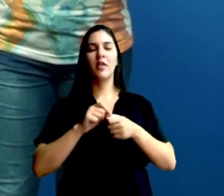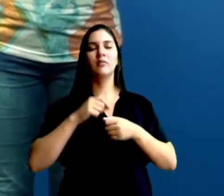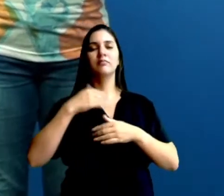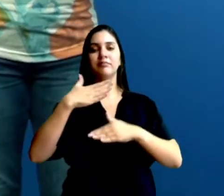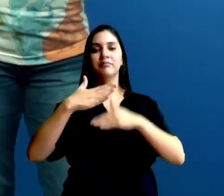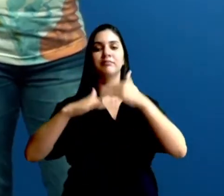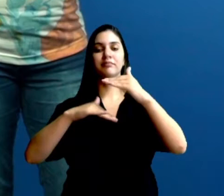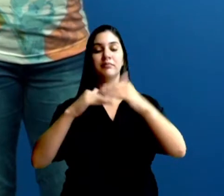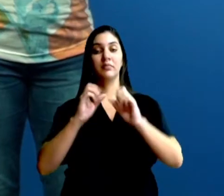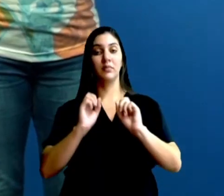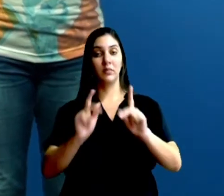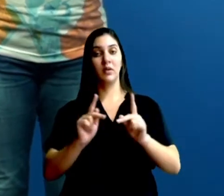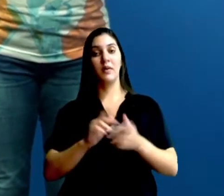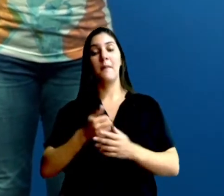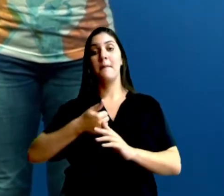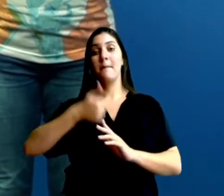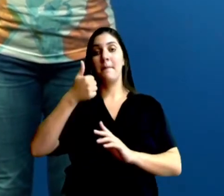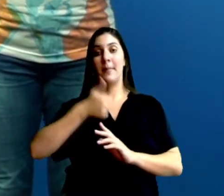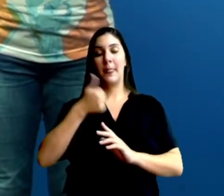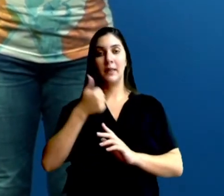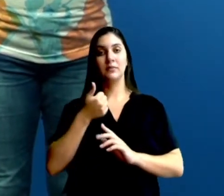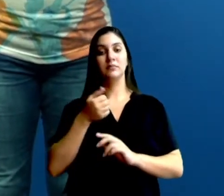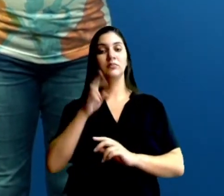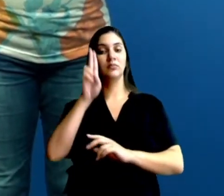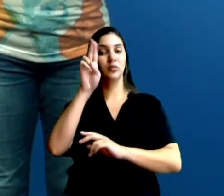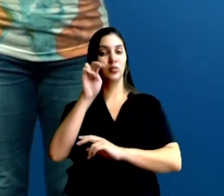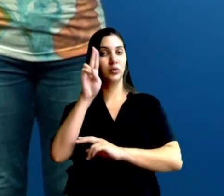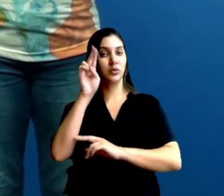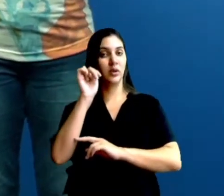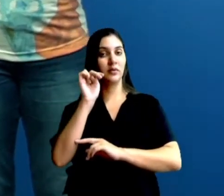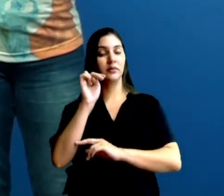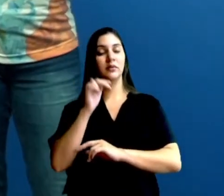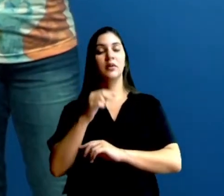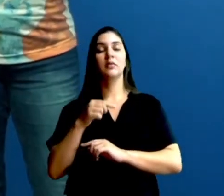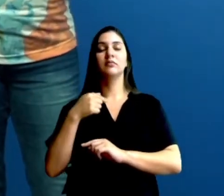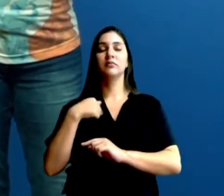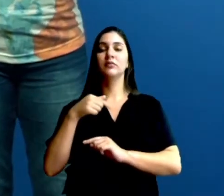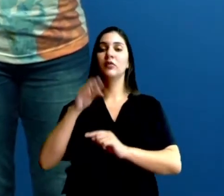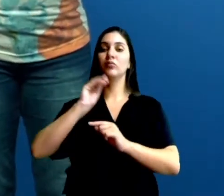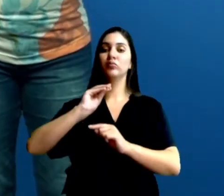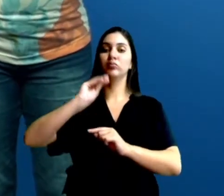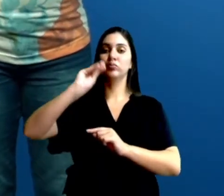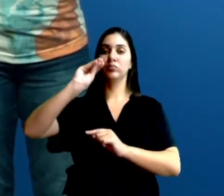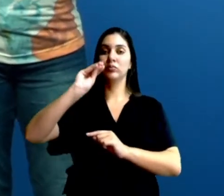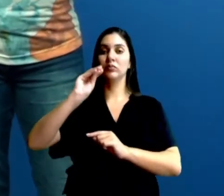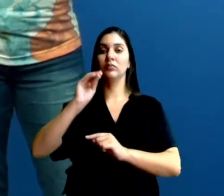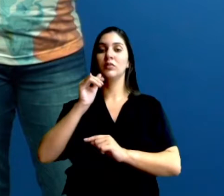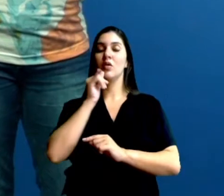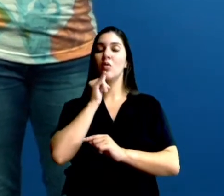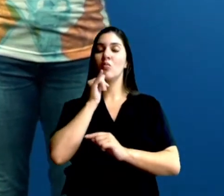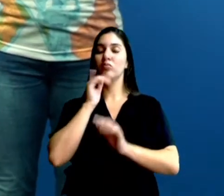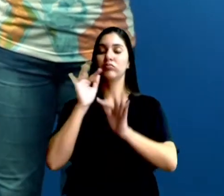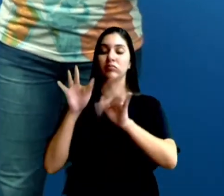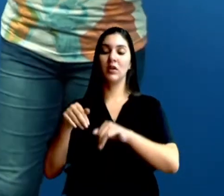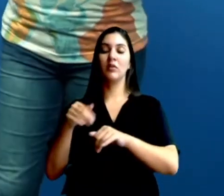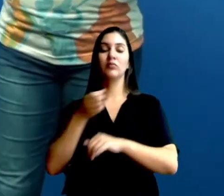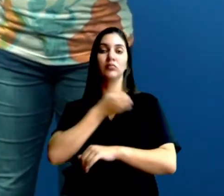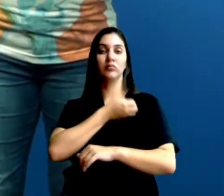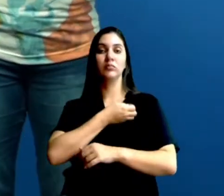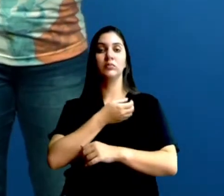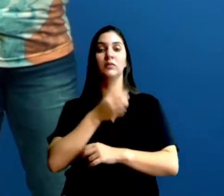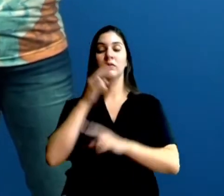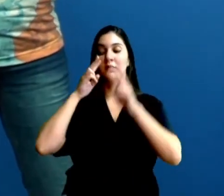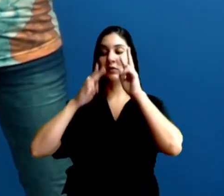pouquinhos, beleza? Primeiramente, se eu vou para a unidade, eu vou adicionar os últimos algarismos. Vamos